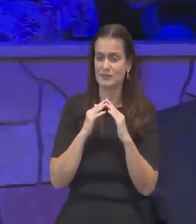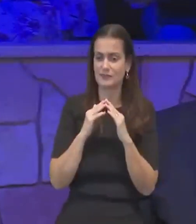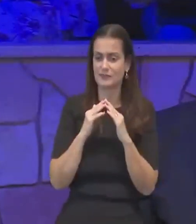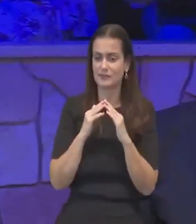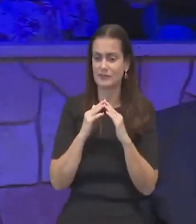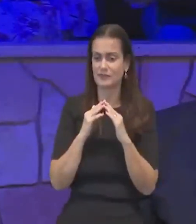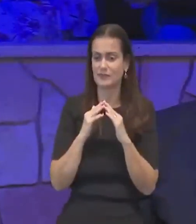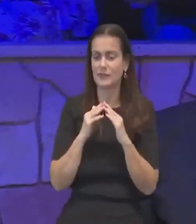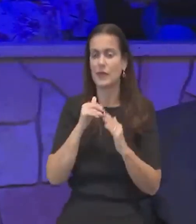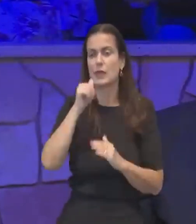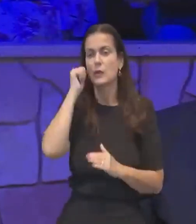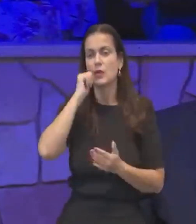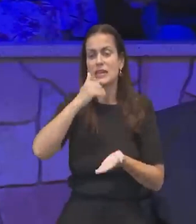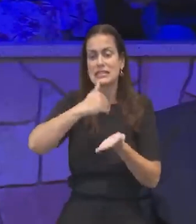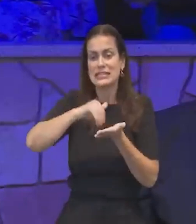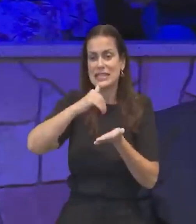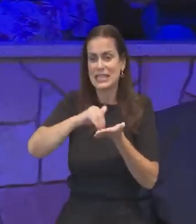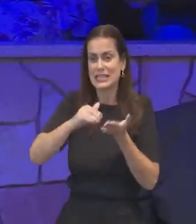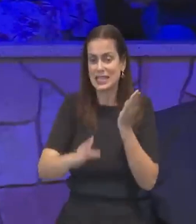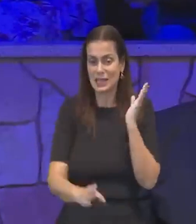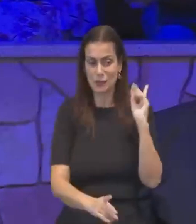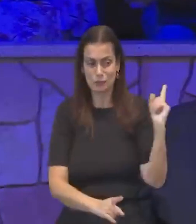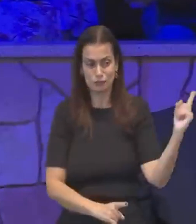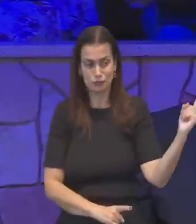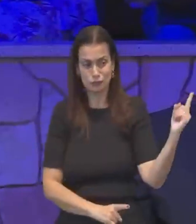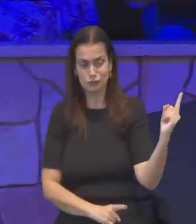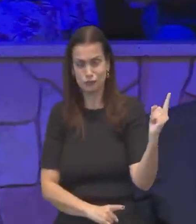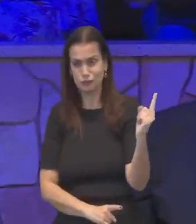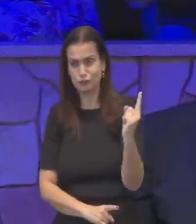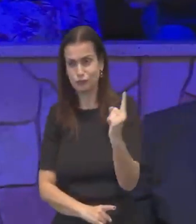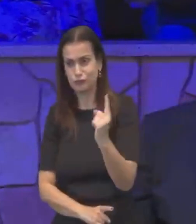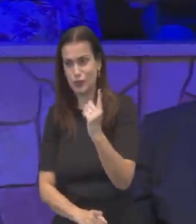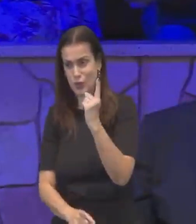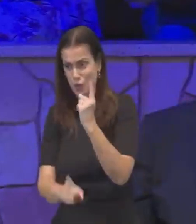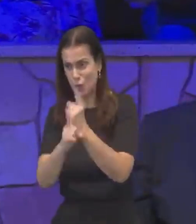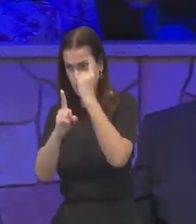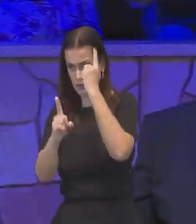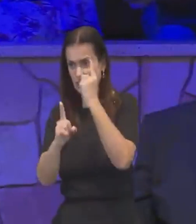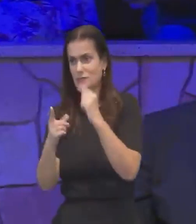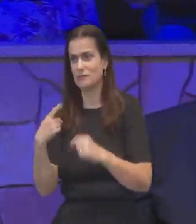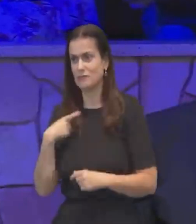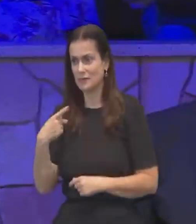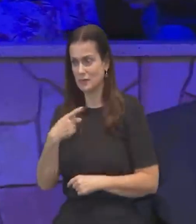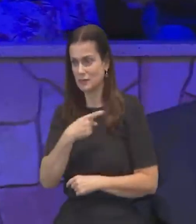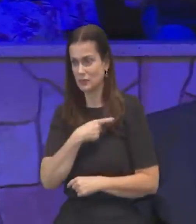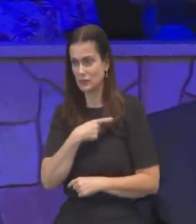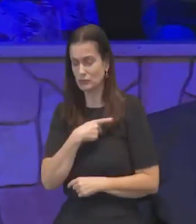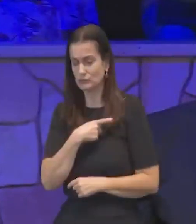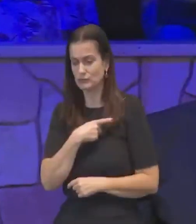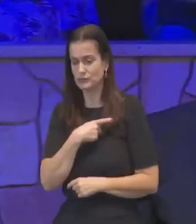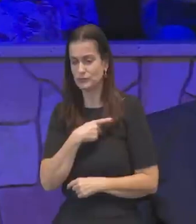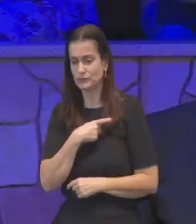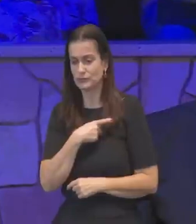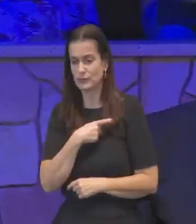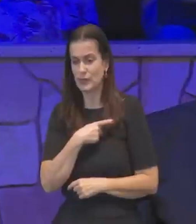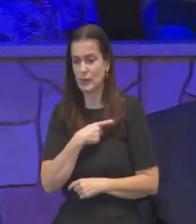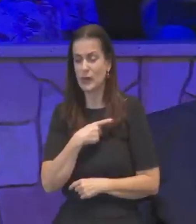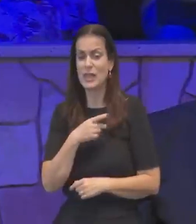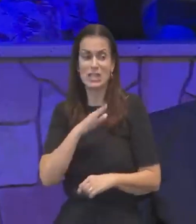a sua secretária foi correndo ao encontro do pastor, quando ele estava ainda colocando o carro na garagem, e disse: